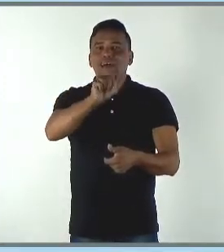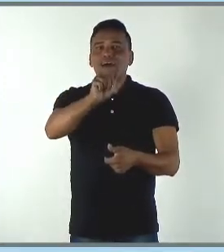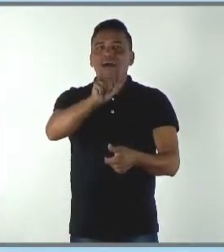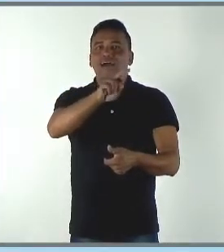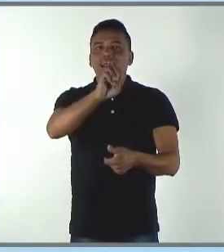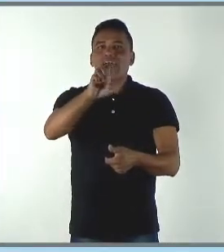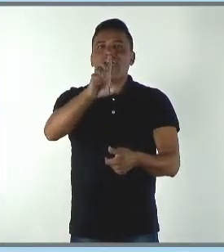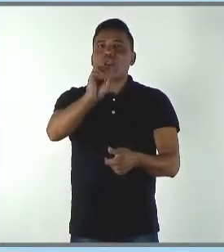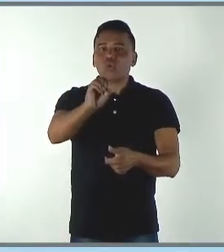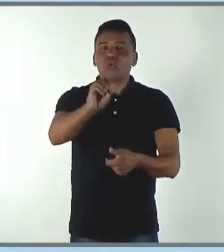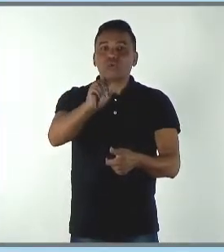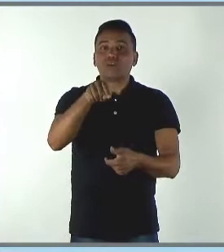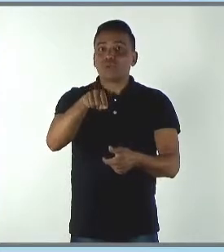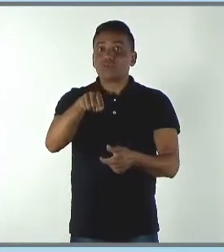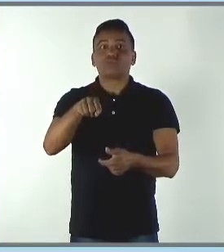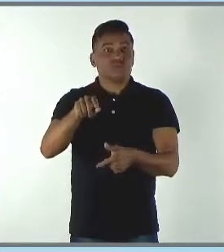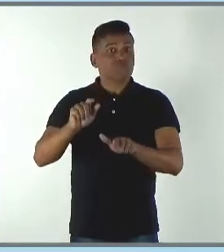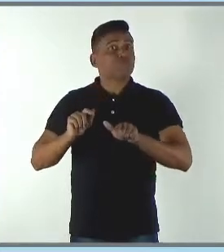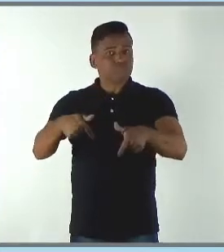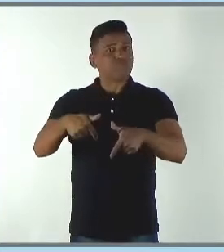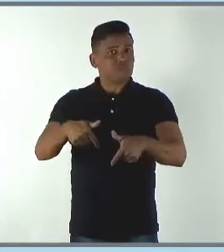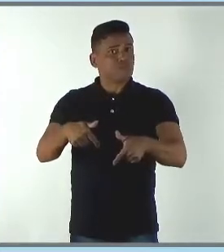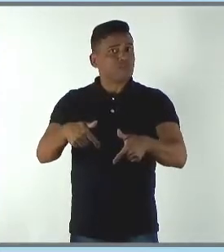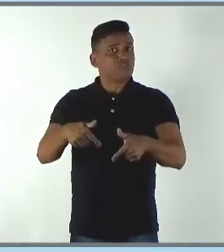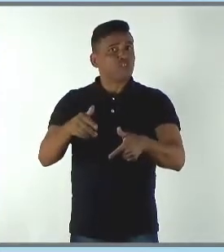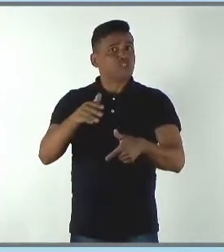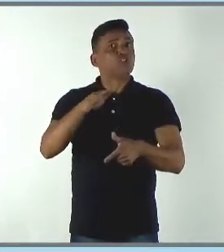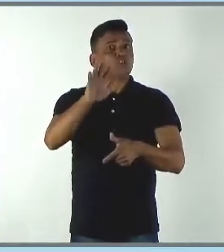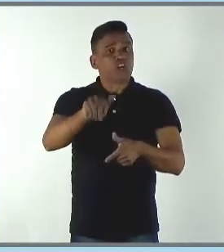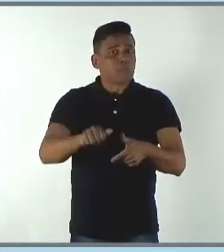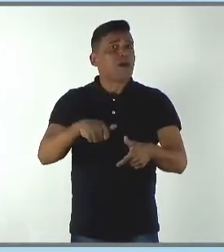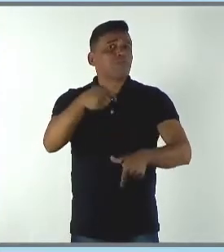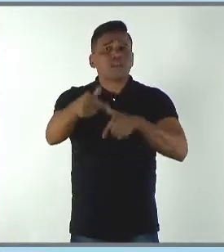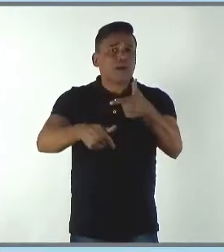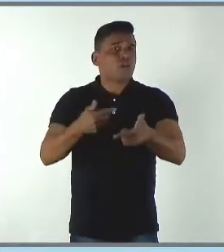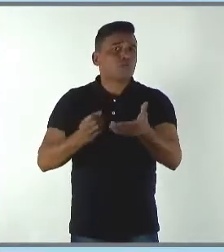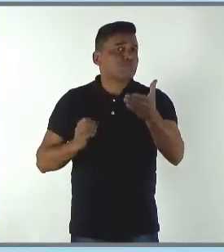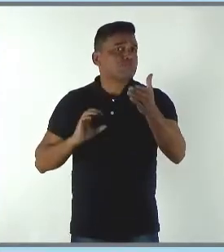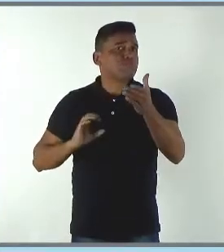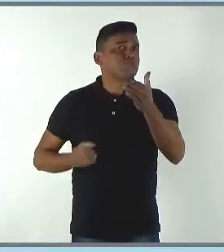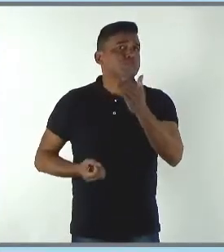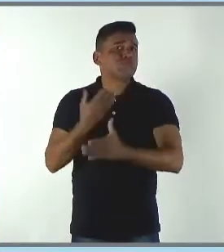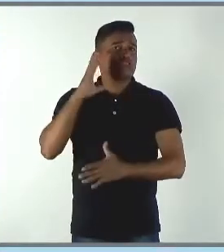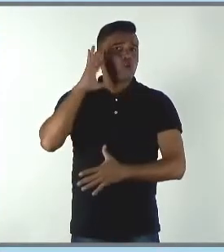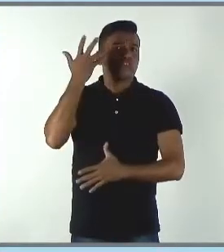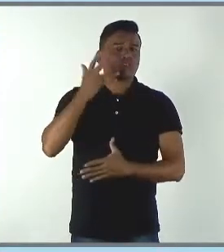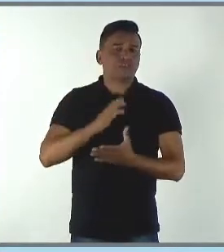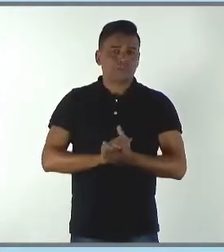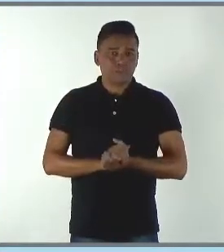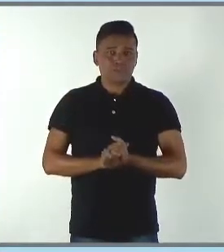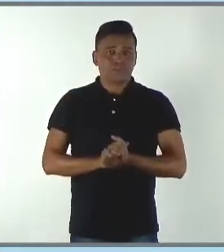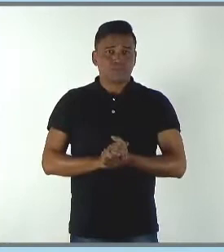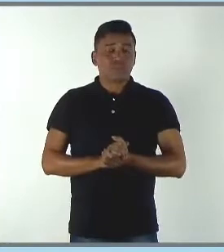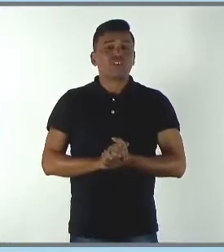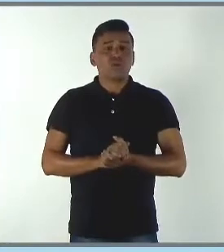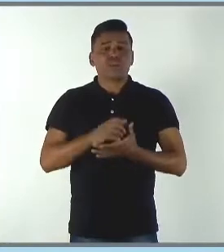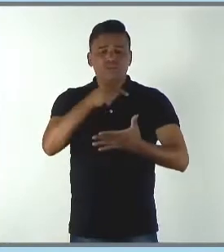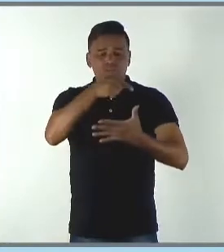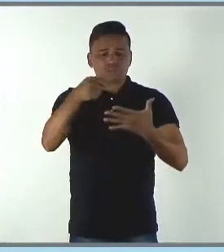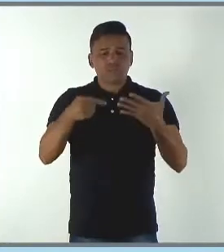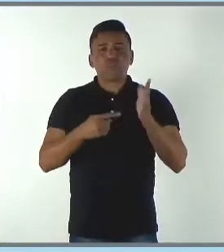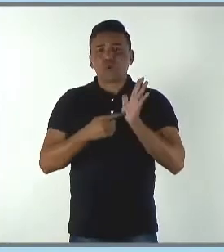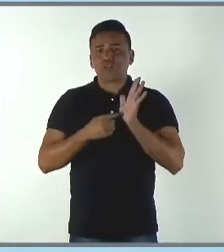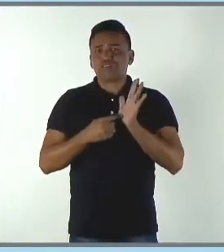Haverá algo a mais para chamar para esse tipo de trabalho. Então, nesse sentido, eu queria pontuar alguns aspectos